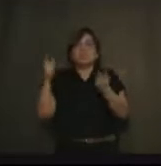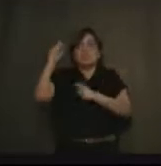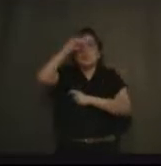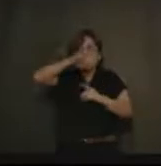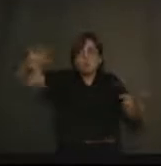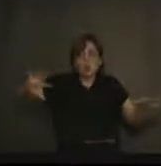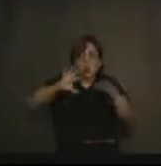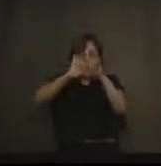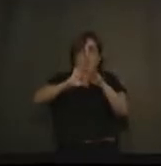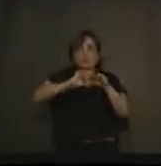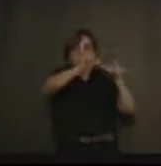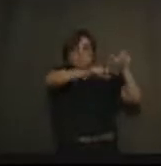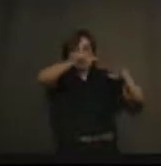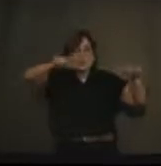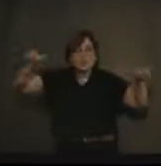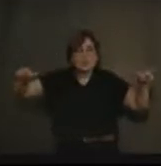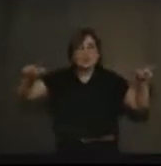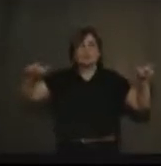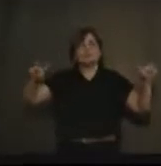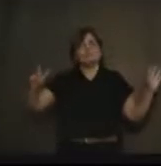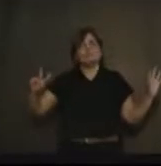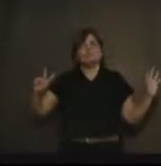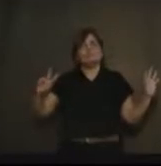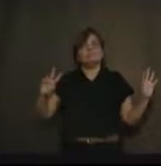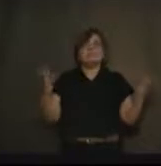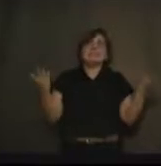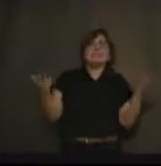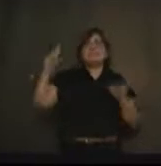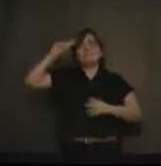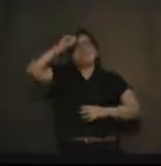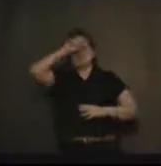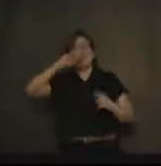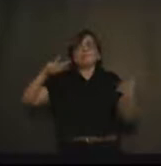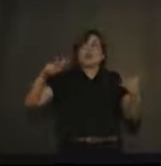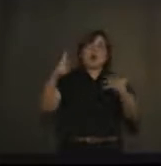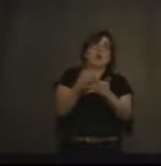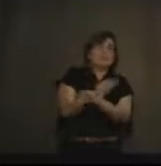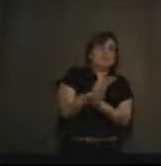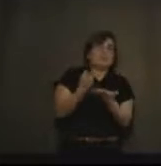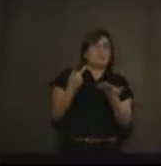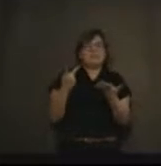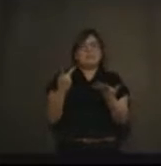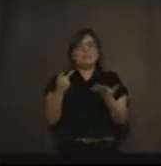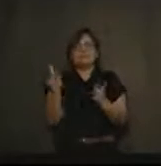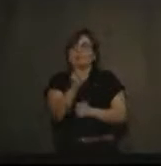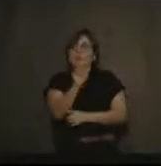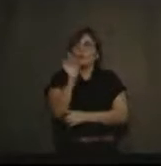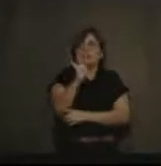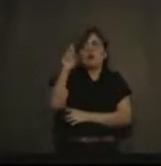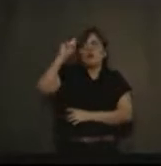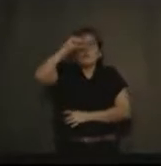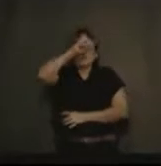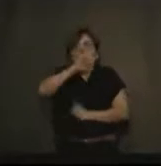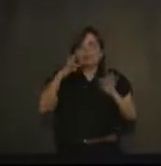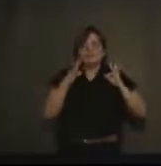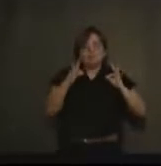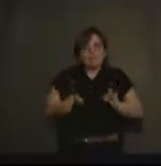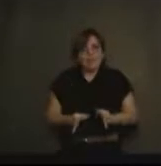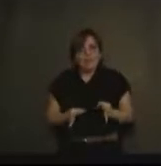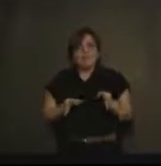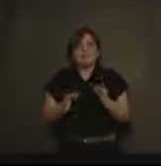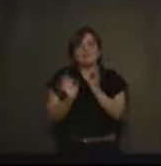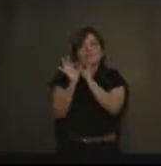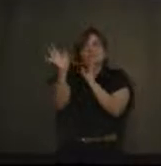essa composição acabou se tornando inviável. Não foram só dificuldades técnicas, como a